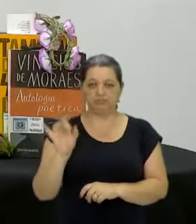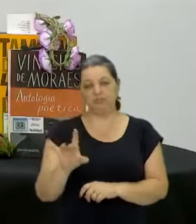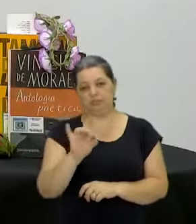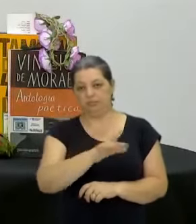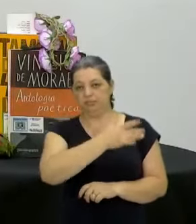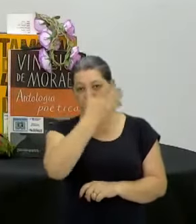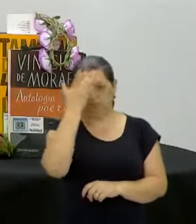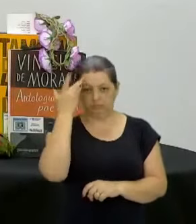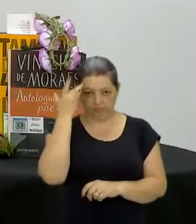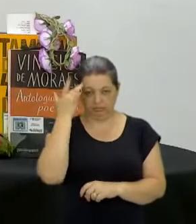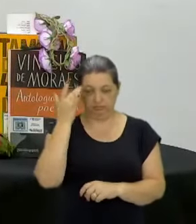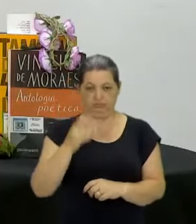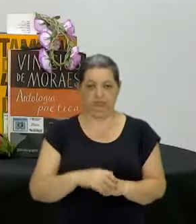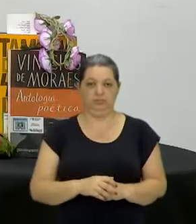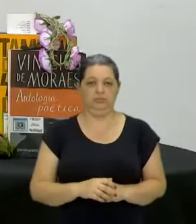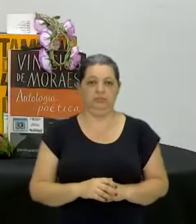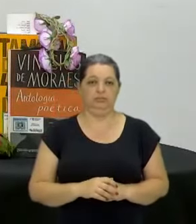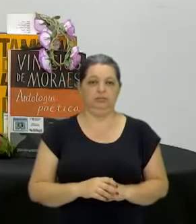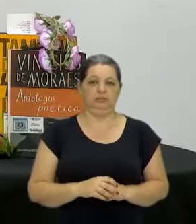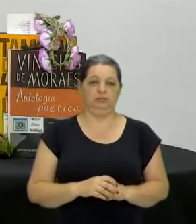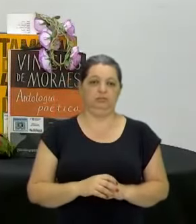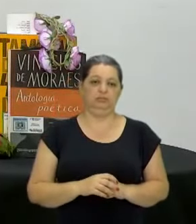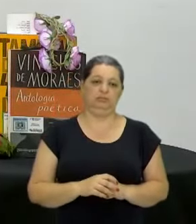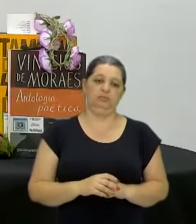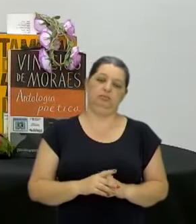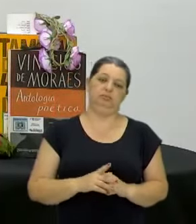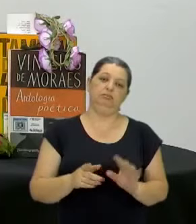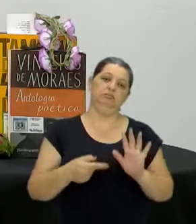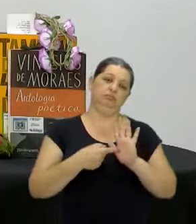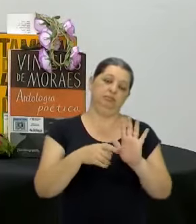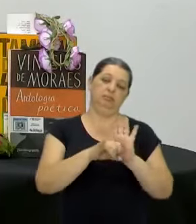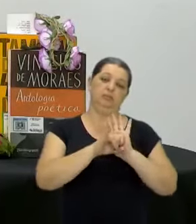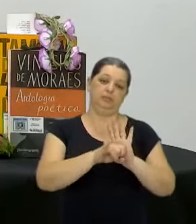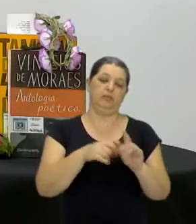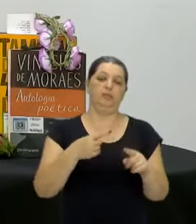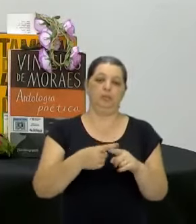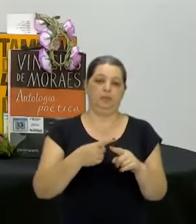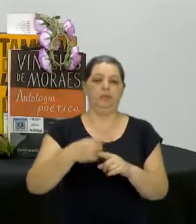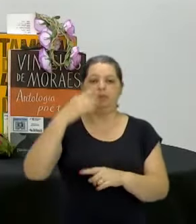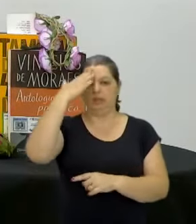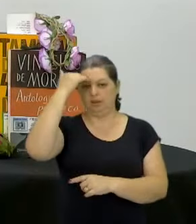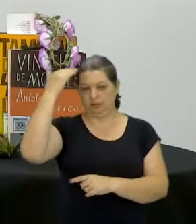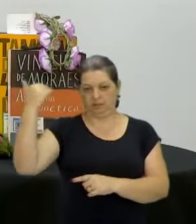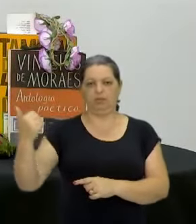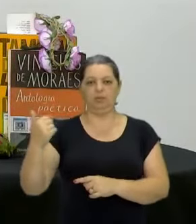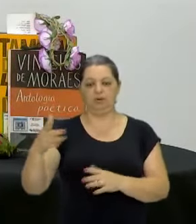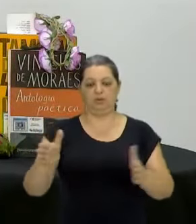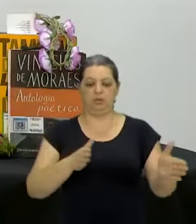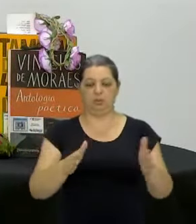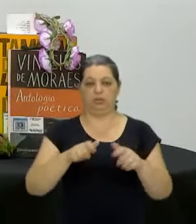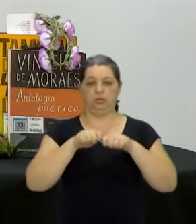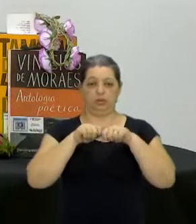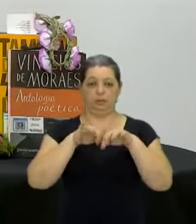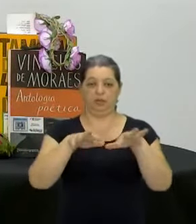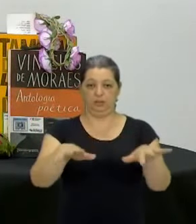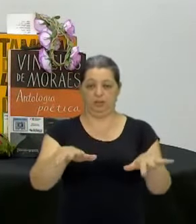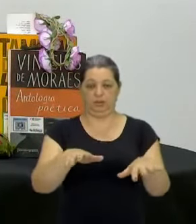né, prefere Sim. se identificar. Que ela se destacou aí na pandemia, né? Por